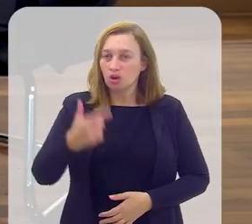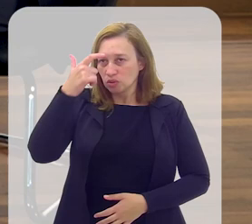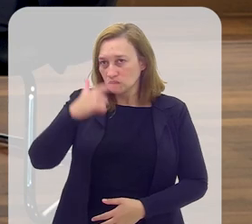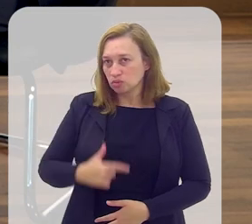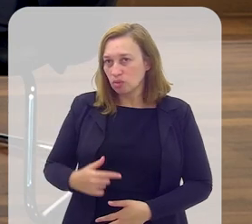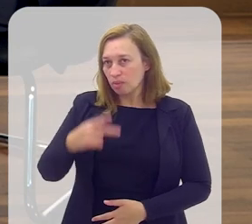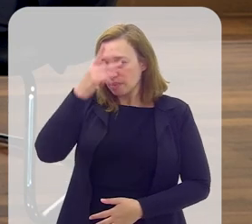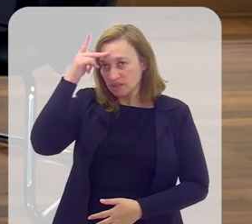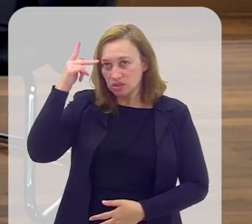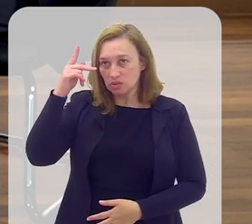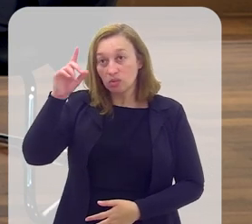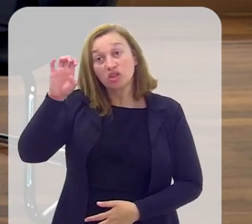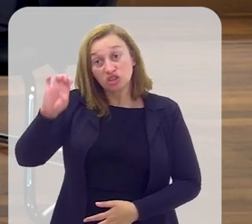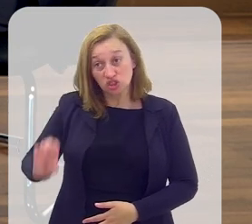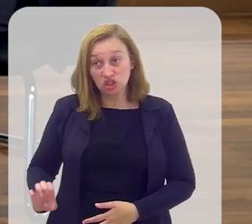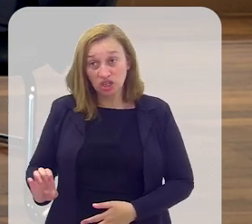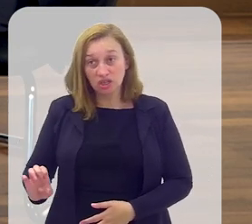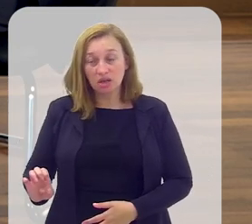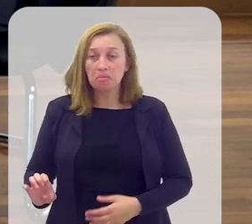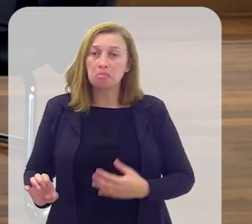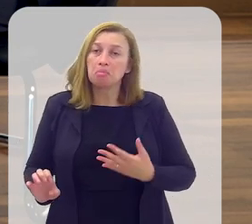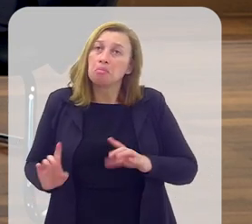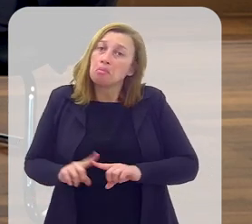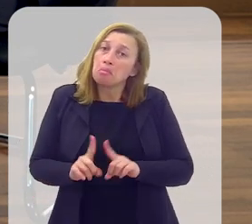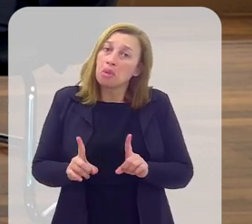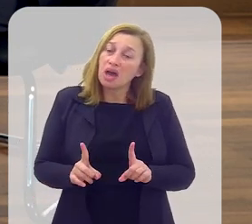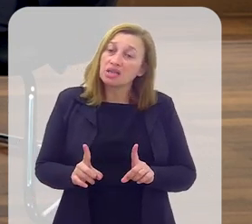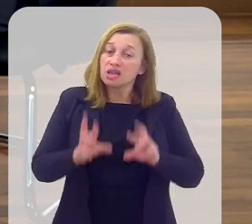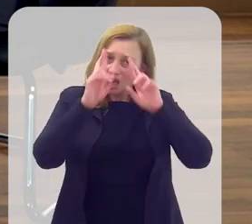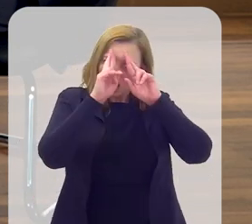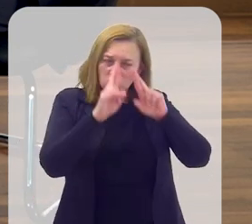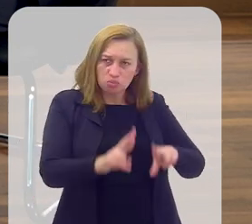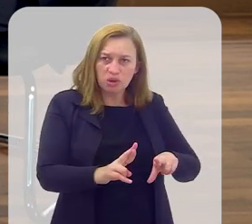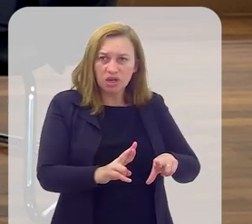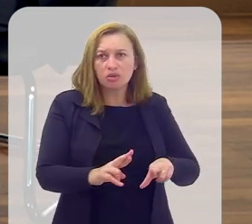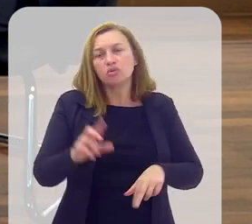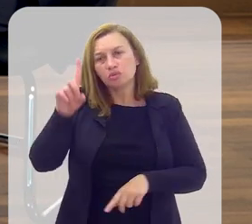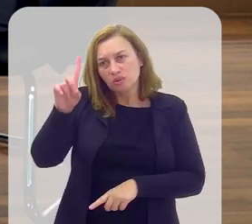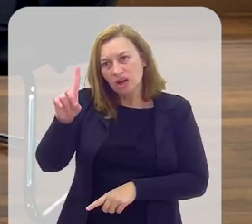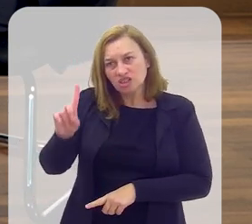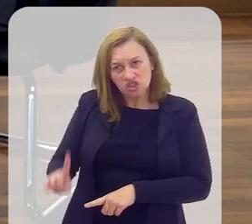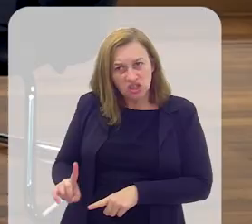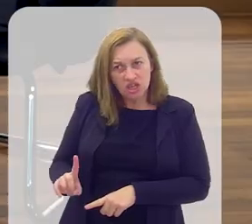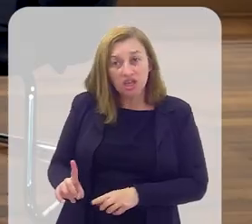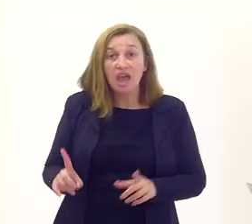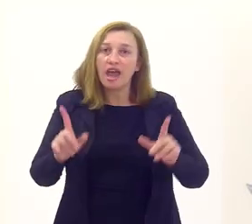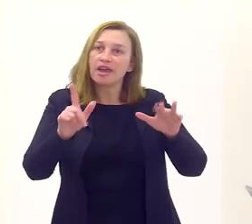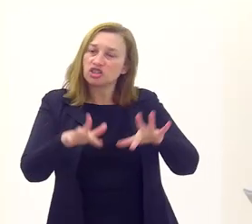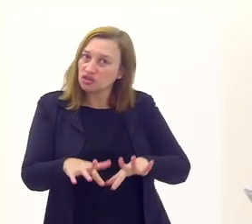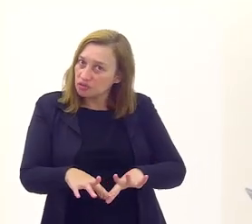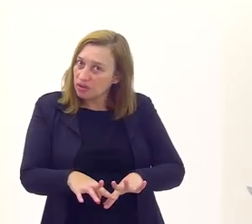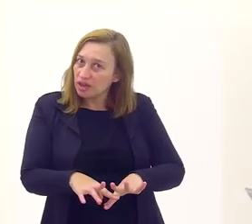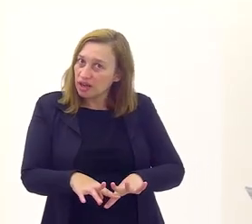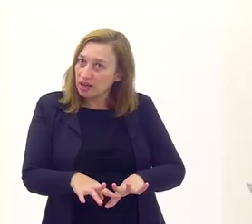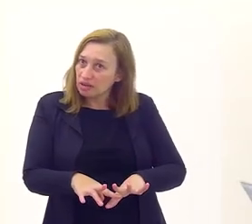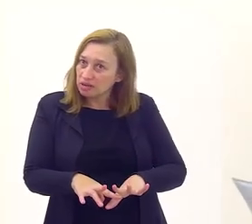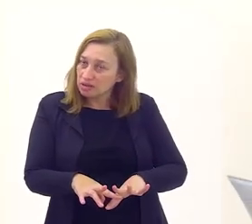eu sou uma pessoa de esquerda, mas convivo com a direita civilizada. Respeito, troco opiniões, é diferente.